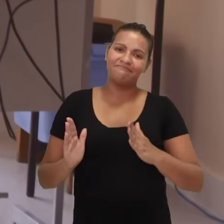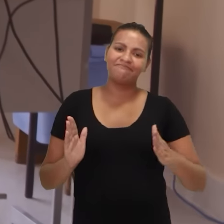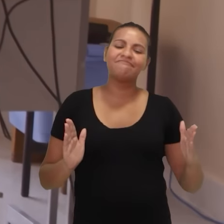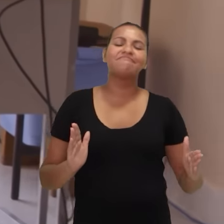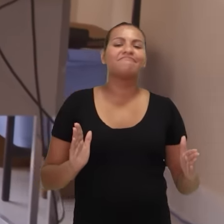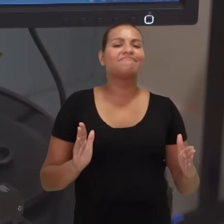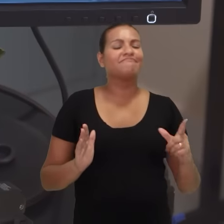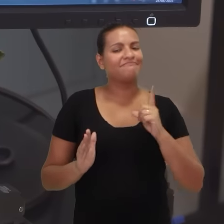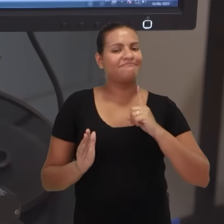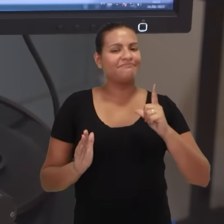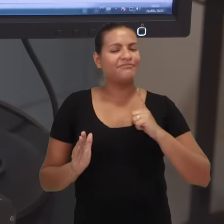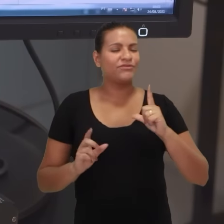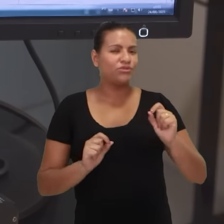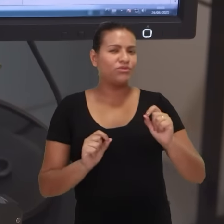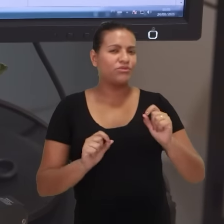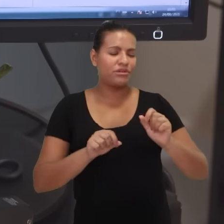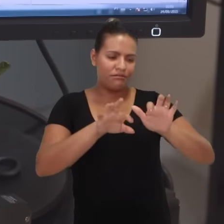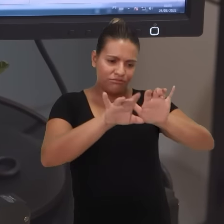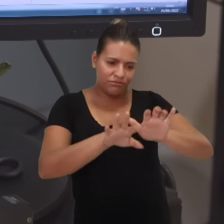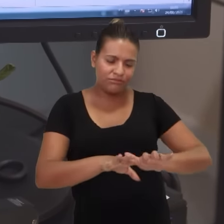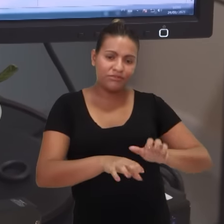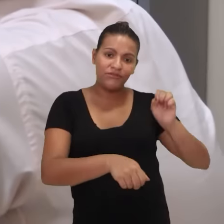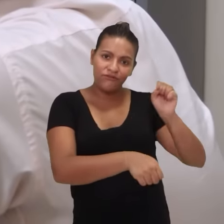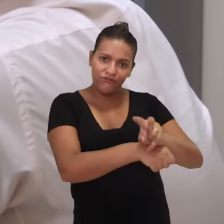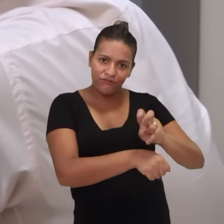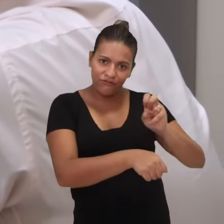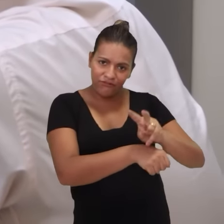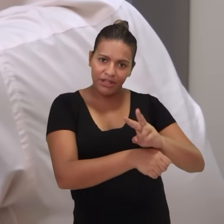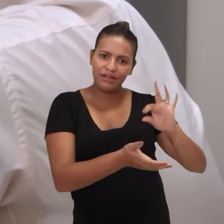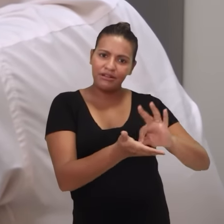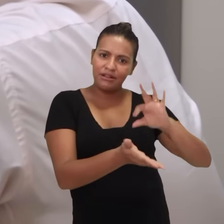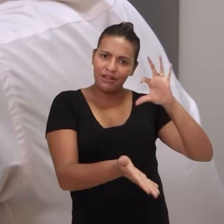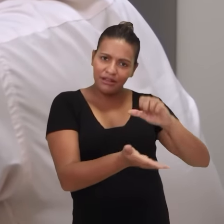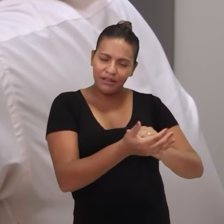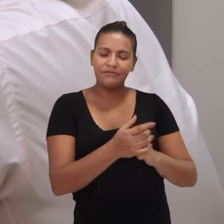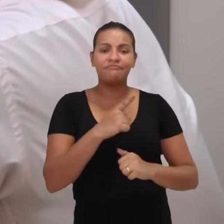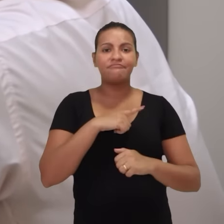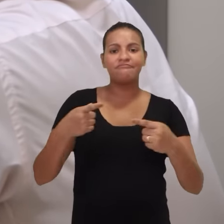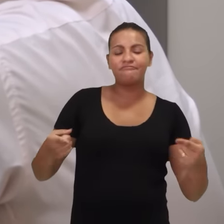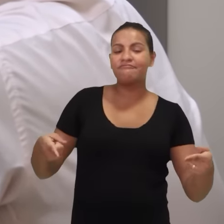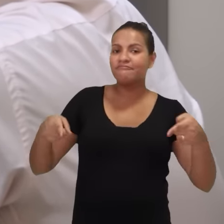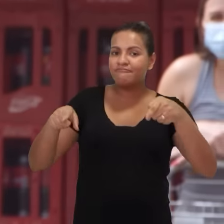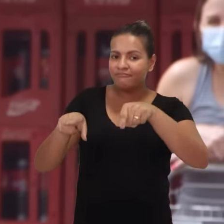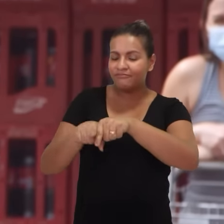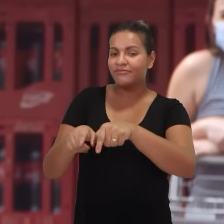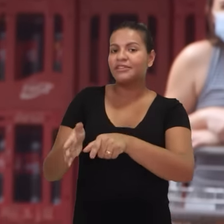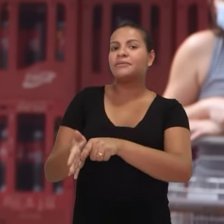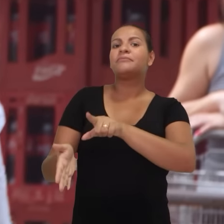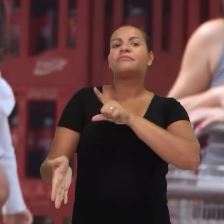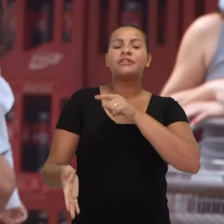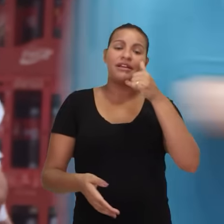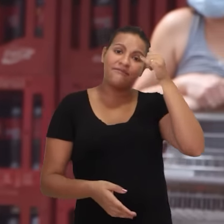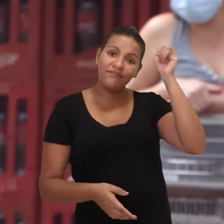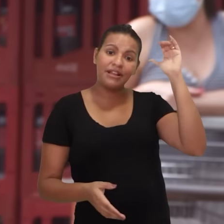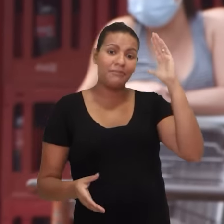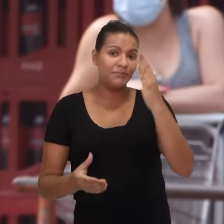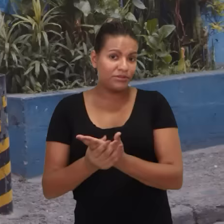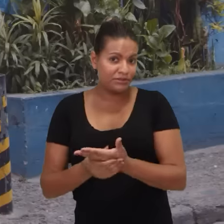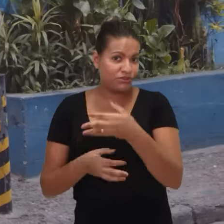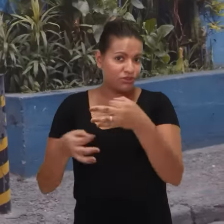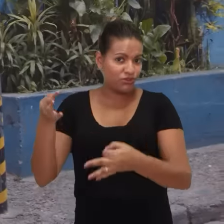envolve mapear e centralizar os cadastros por vagas, fazer parcerias e pactuações prévias para evitar ações